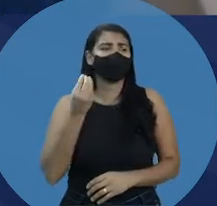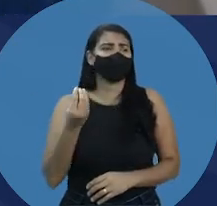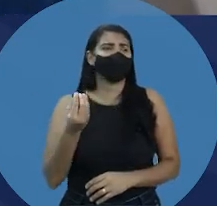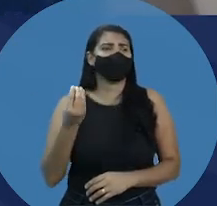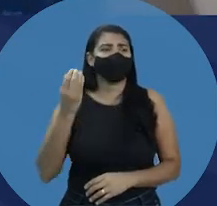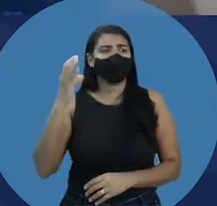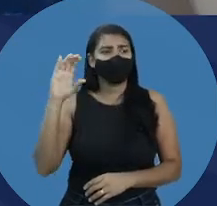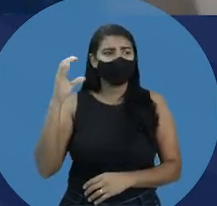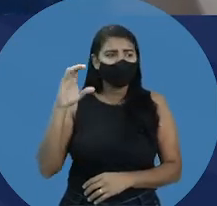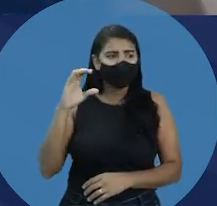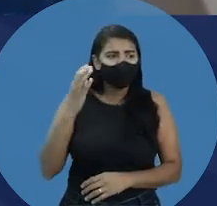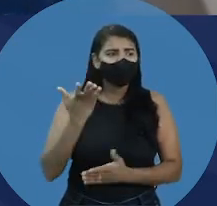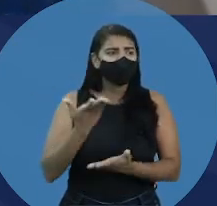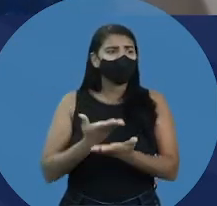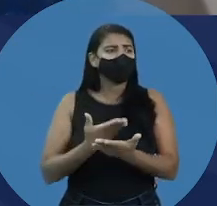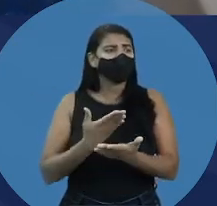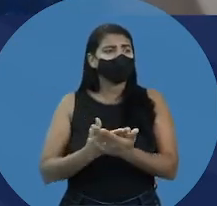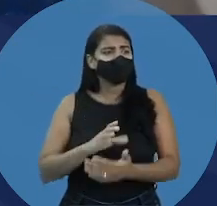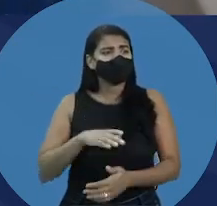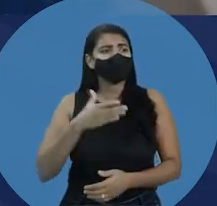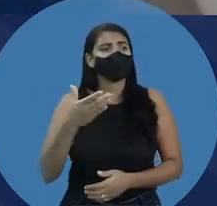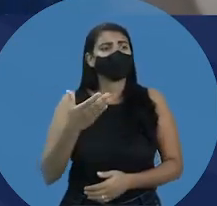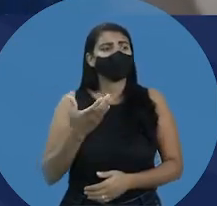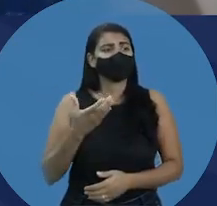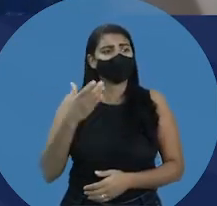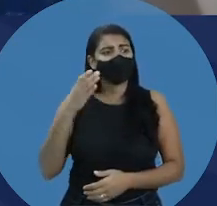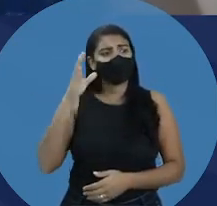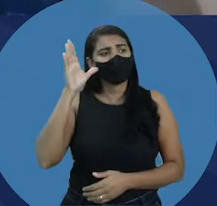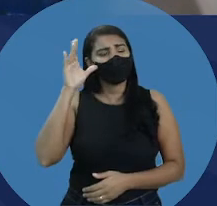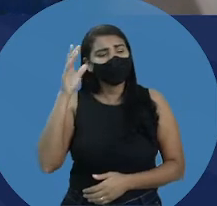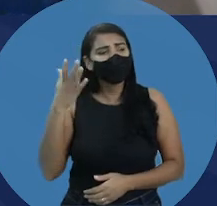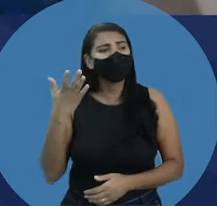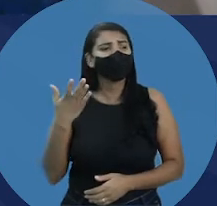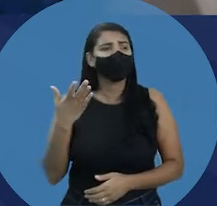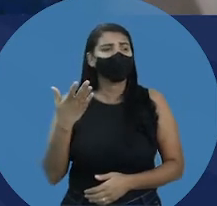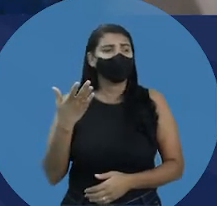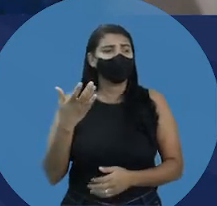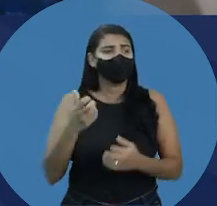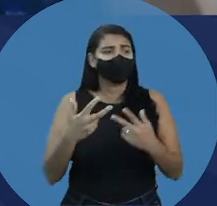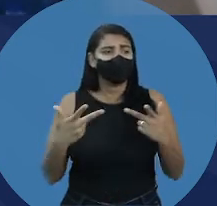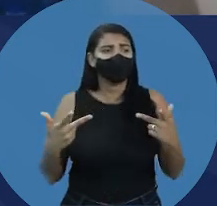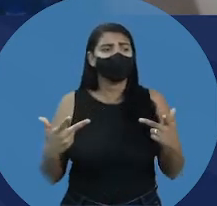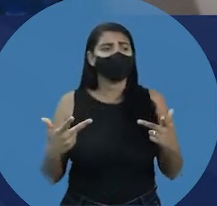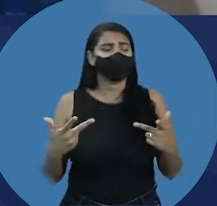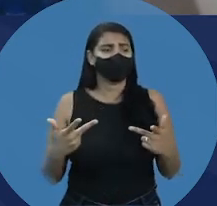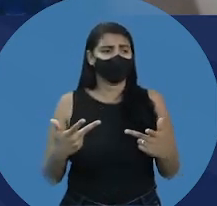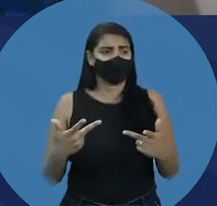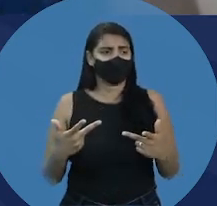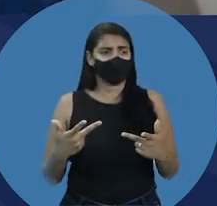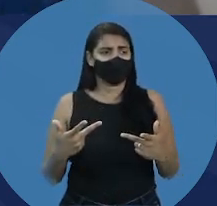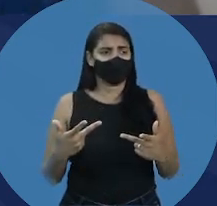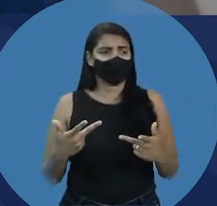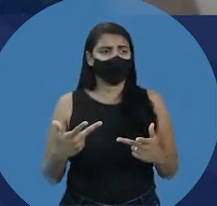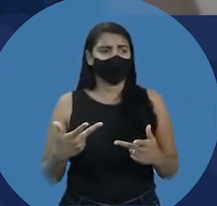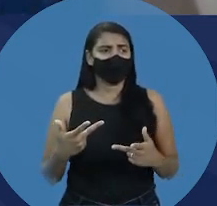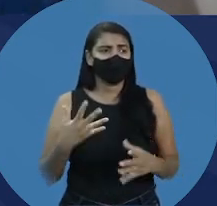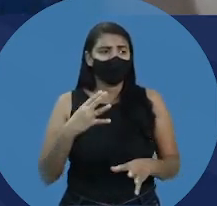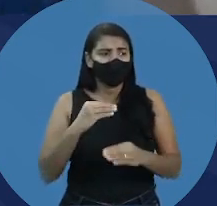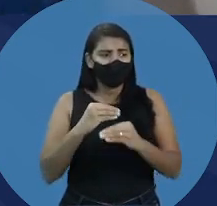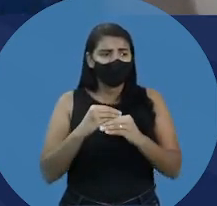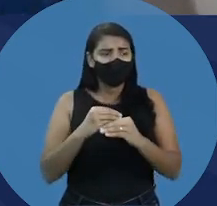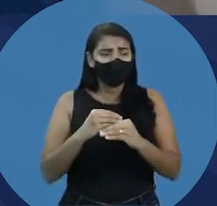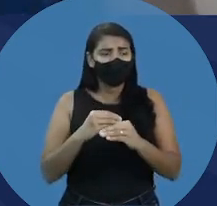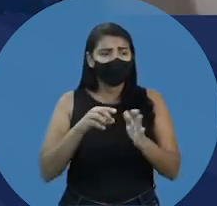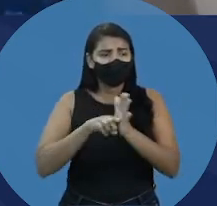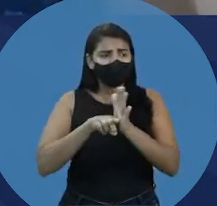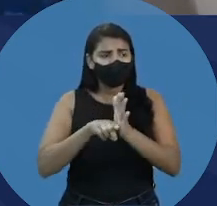cientistas, né, empolgados a descobrir coisas, a descobrir fatos. Então, a iniciação científica, ela é muito